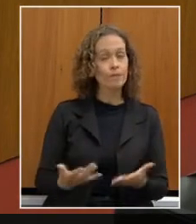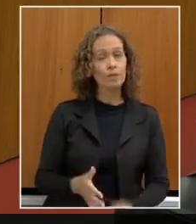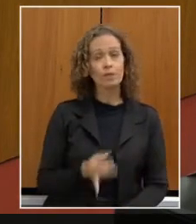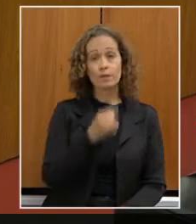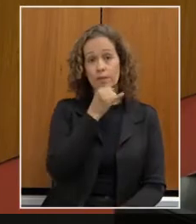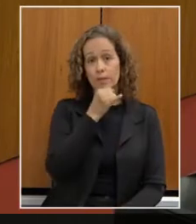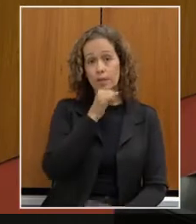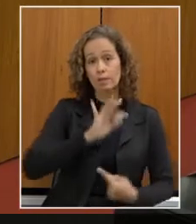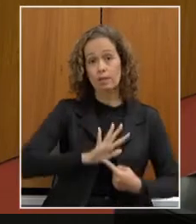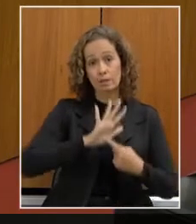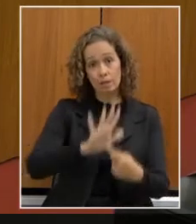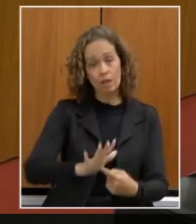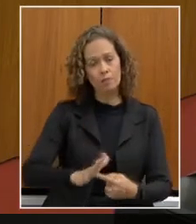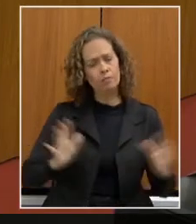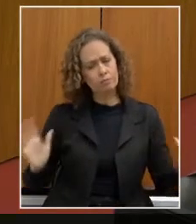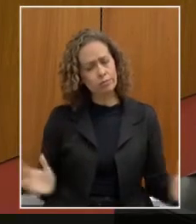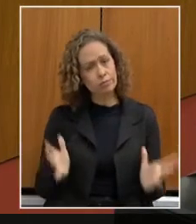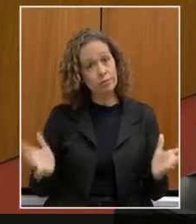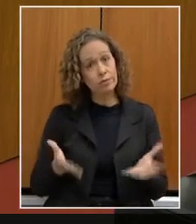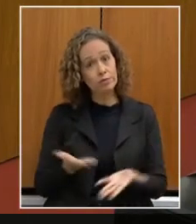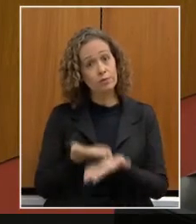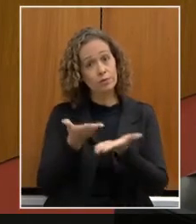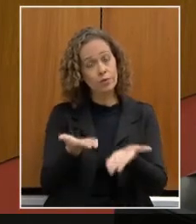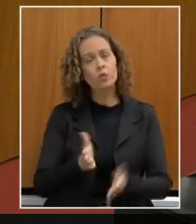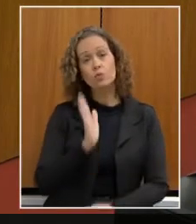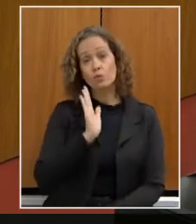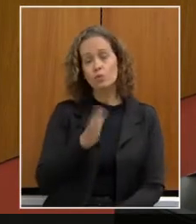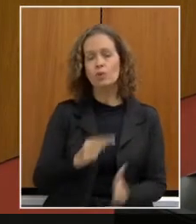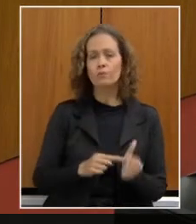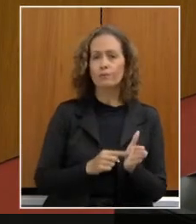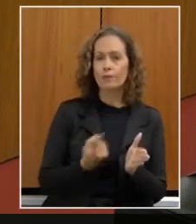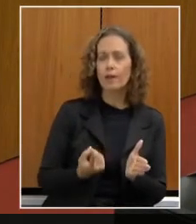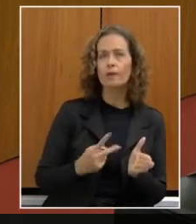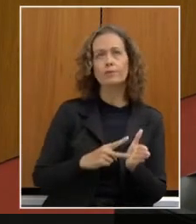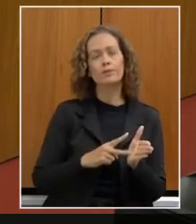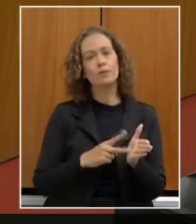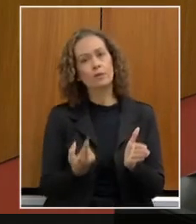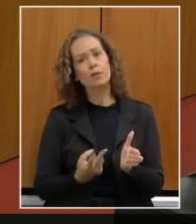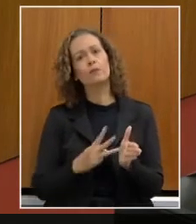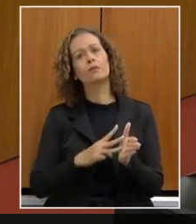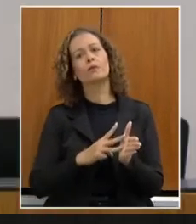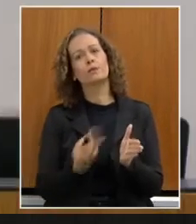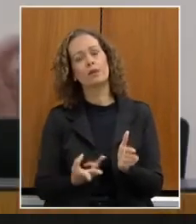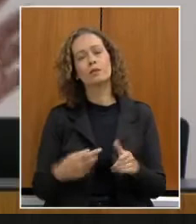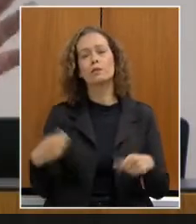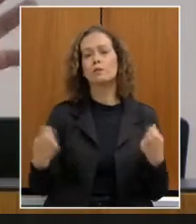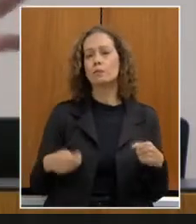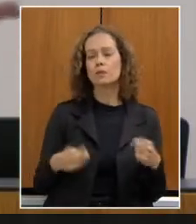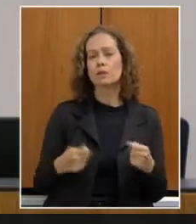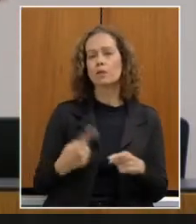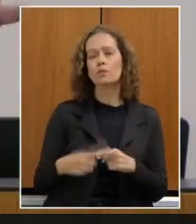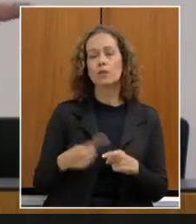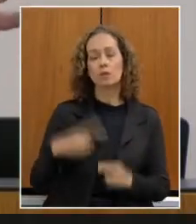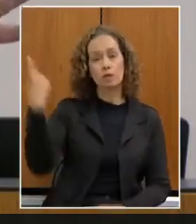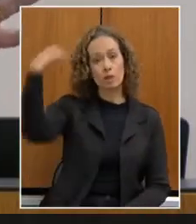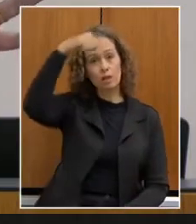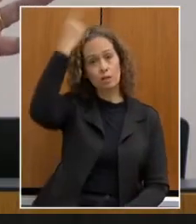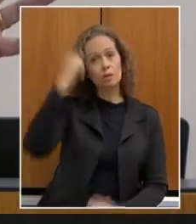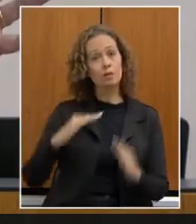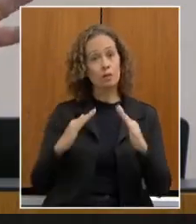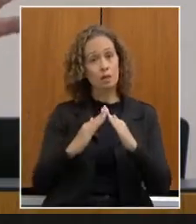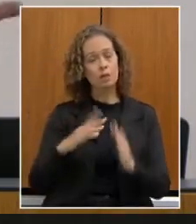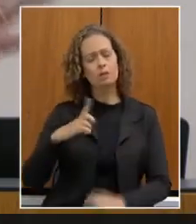eu vou insistir com o senhor, eu vou, já tive uma vez, foi preciso, nós vamos duas vezes, três vezes, porque a Santa Casa já tem o local